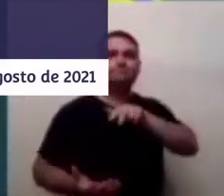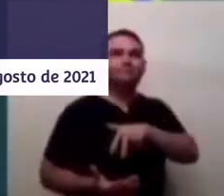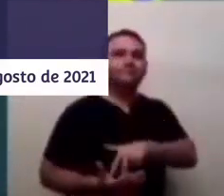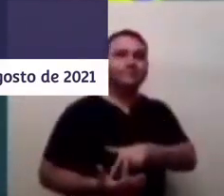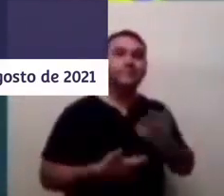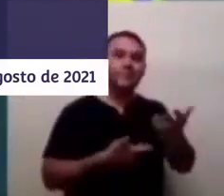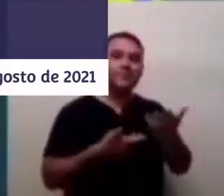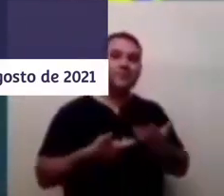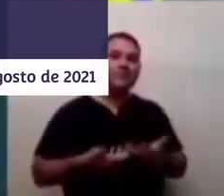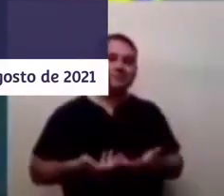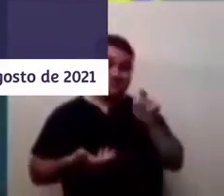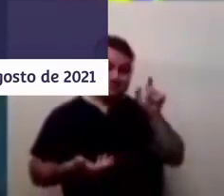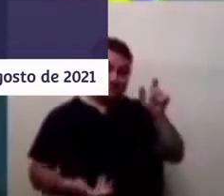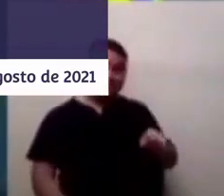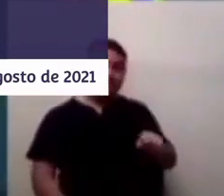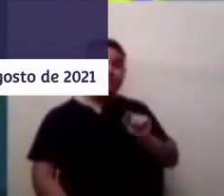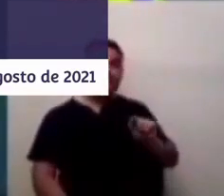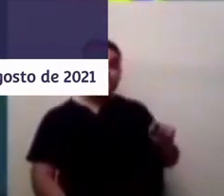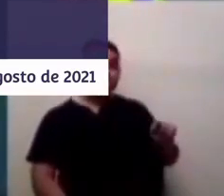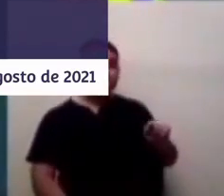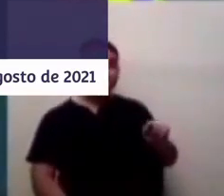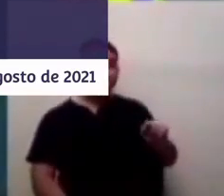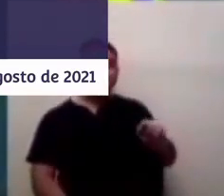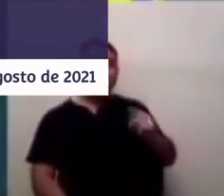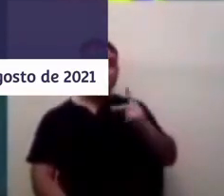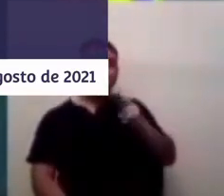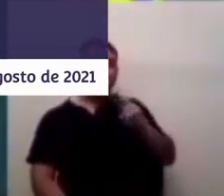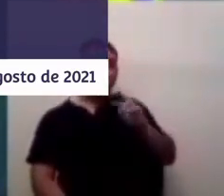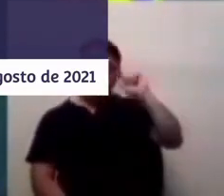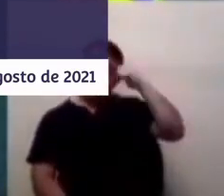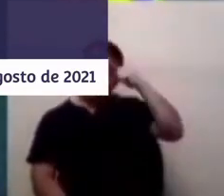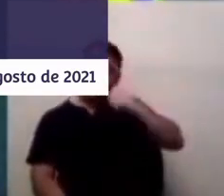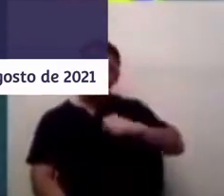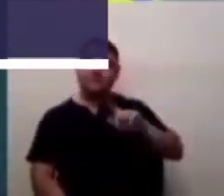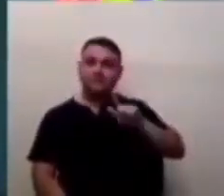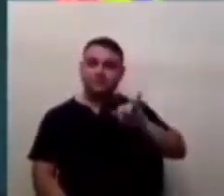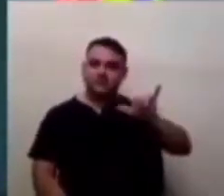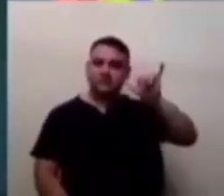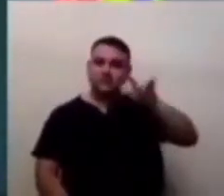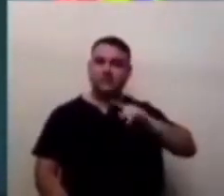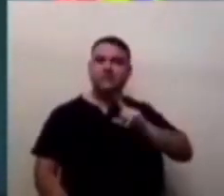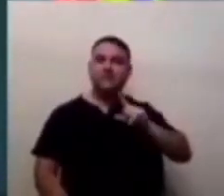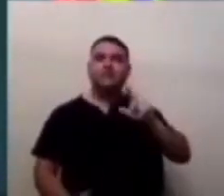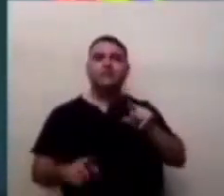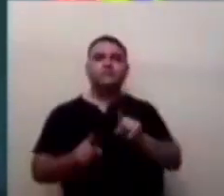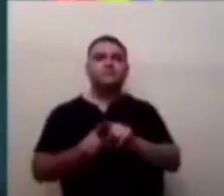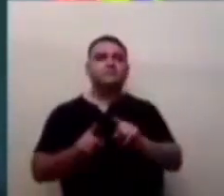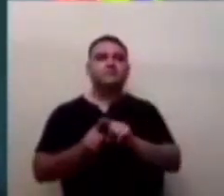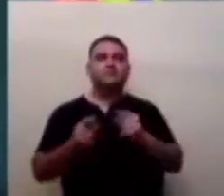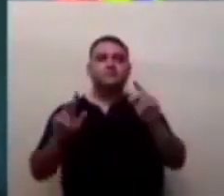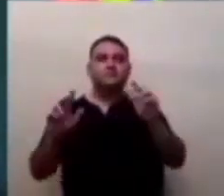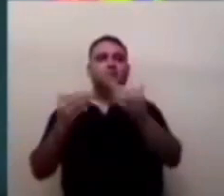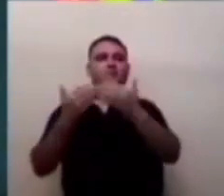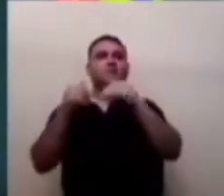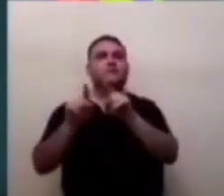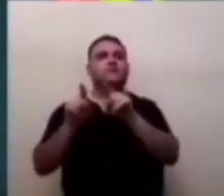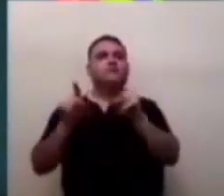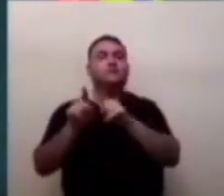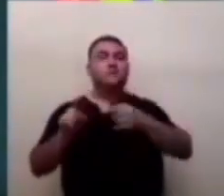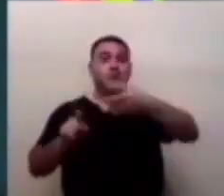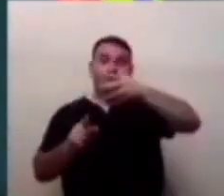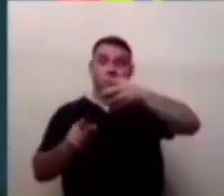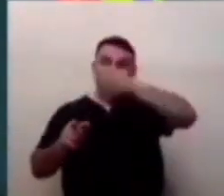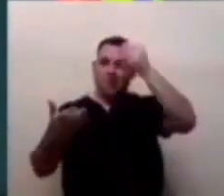Eu quero chamar ele, que é o preto gay, performático, umbandista e bombeiro